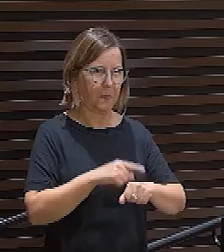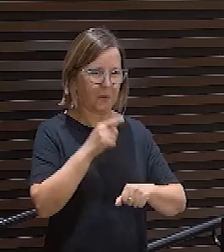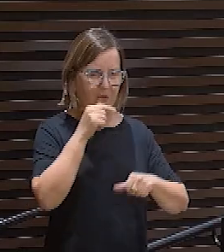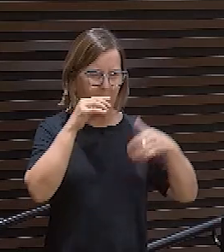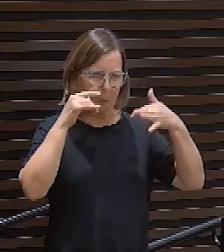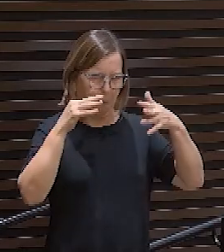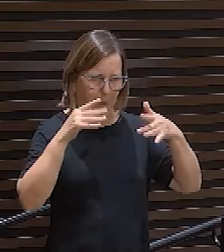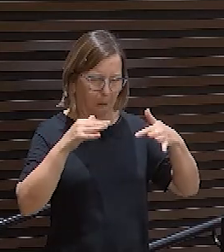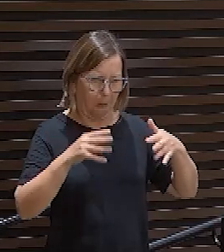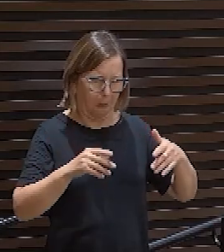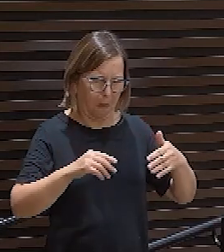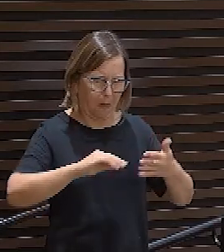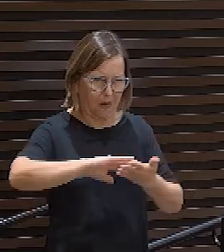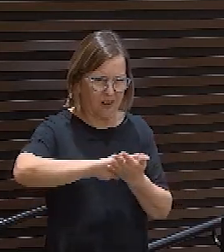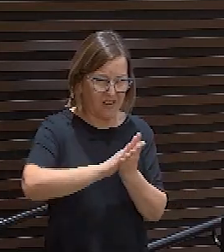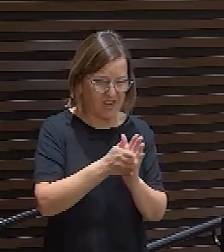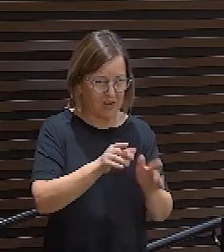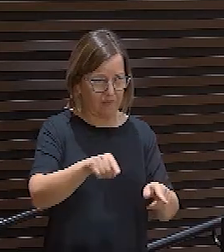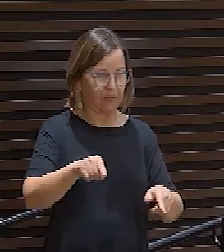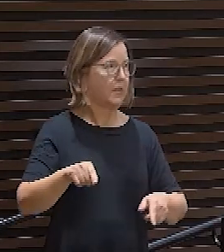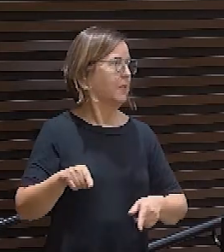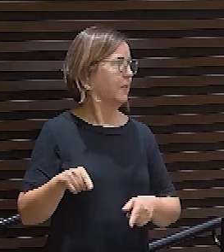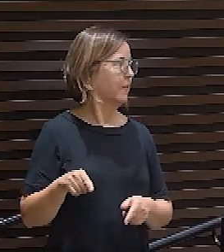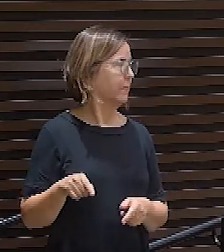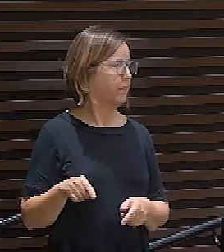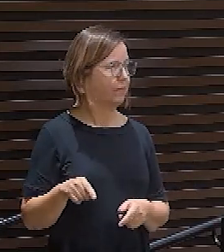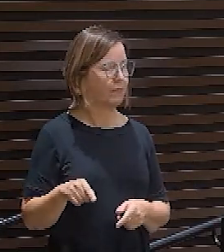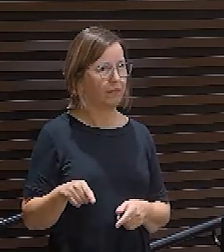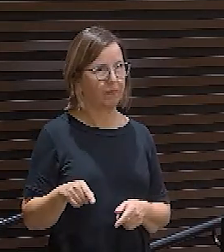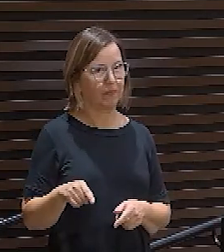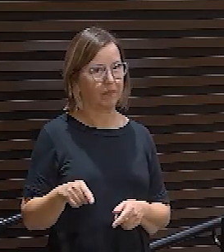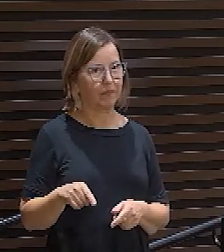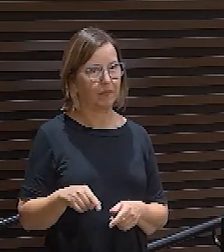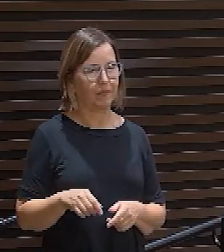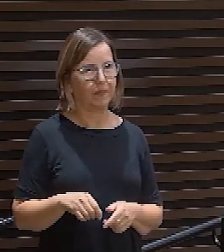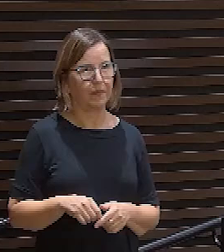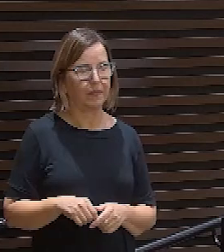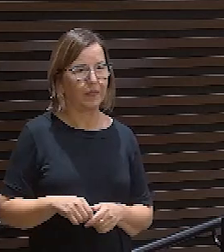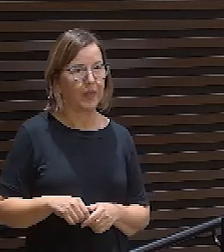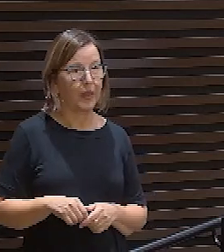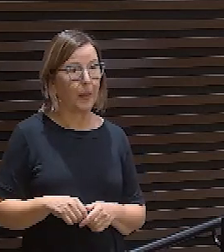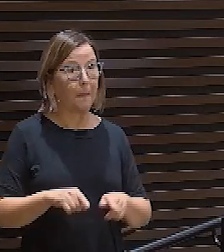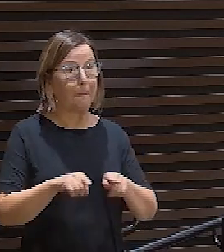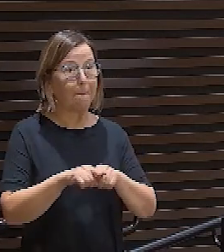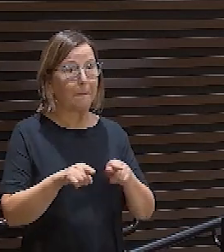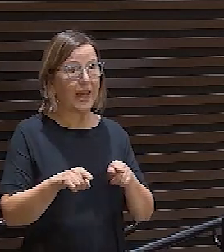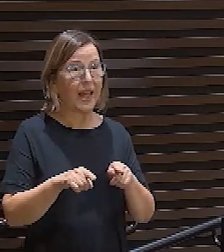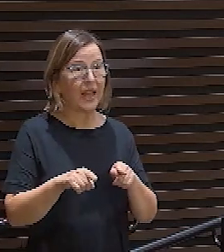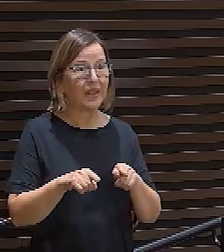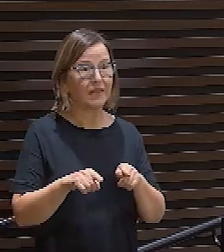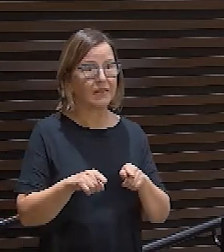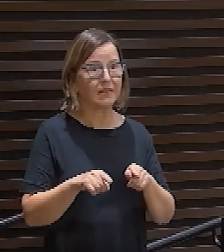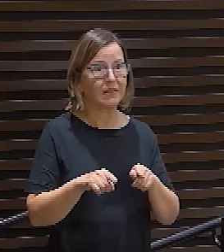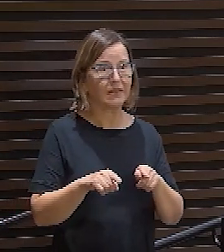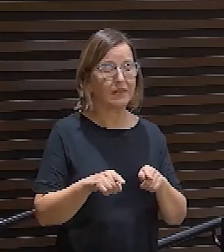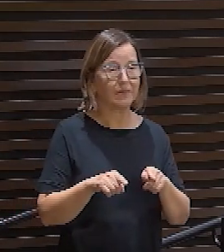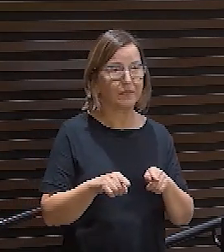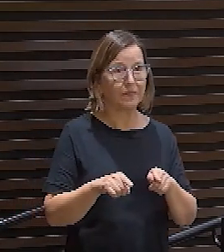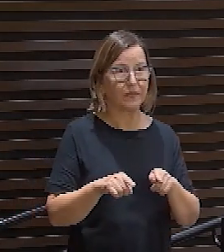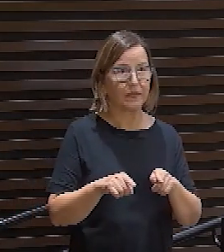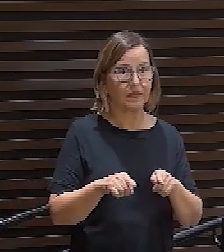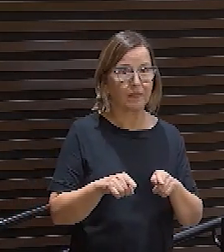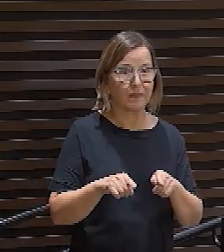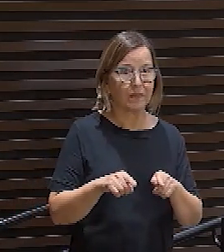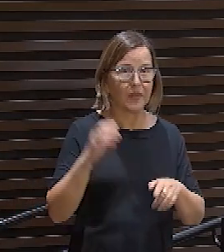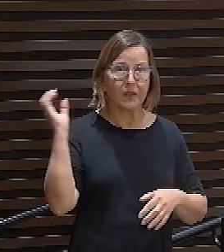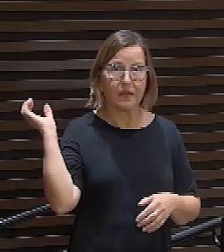pó, sem explicação, do nada, abre uma cratera ante você.